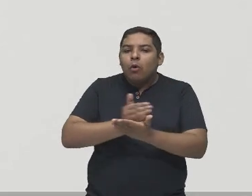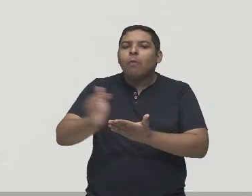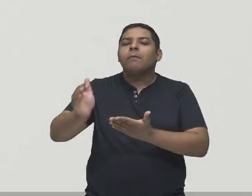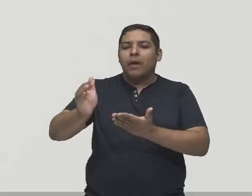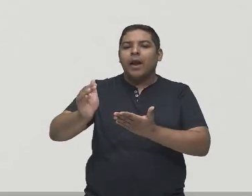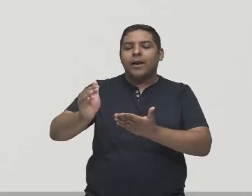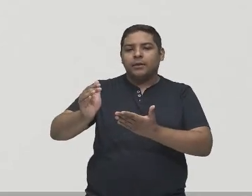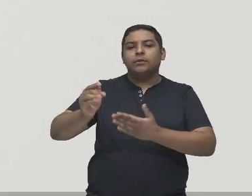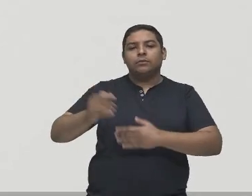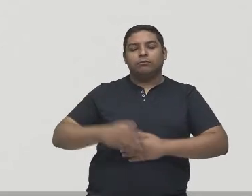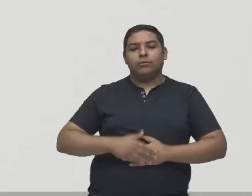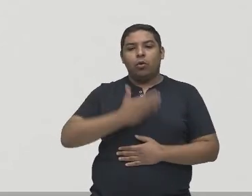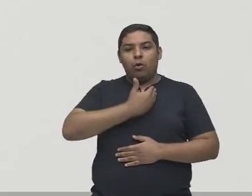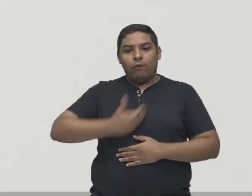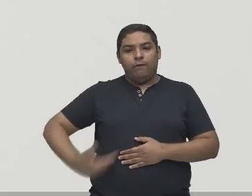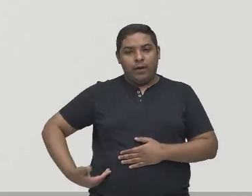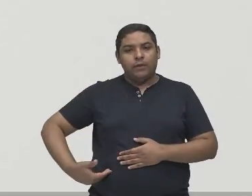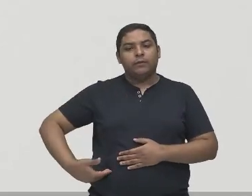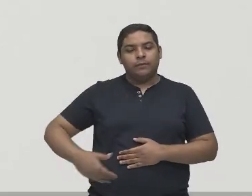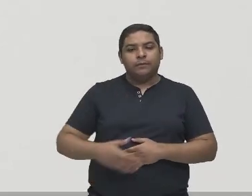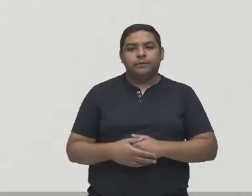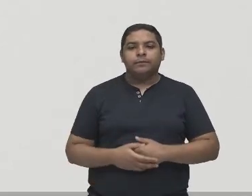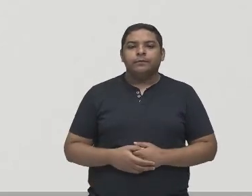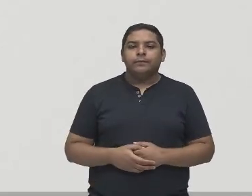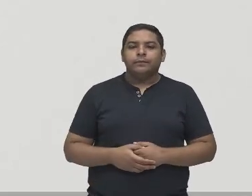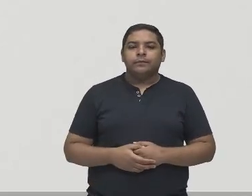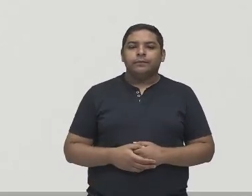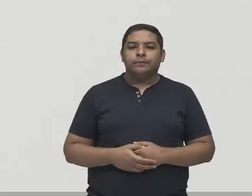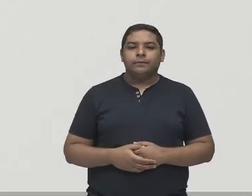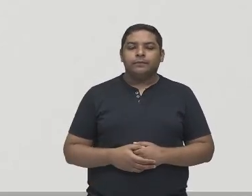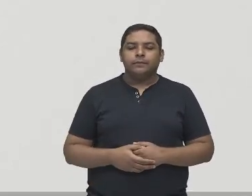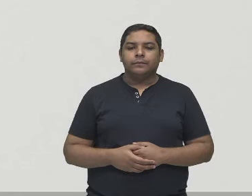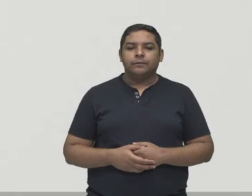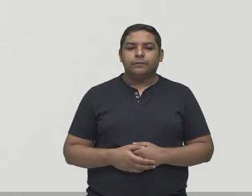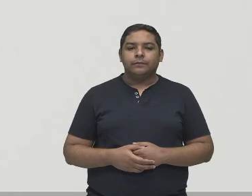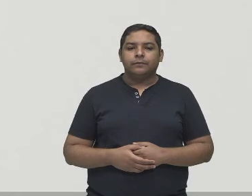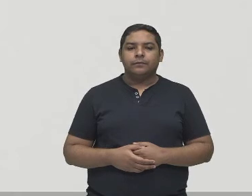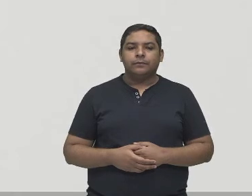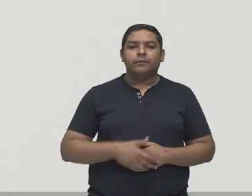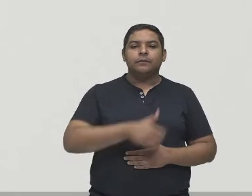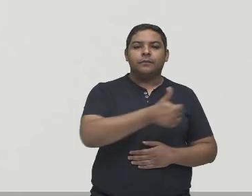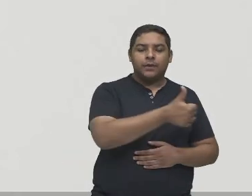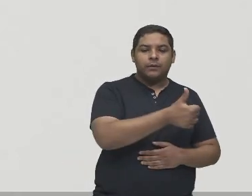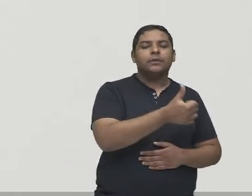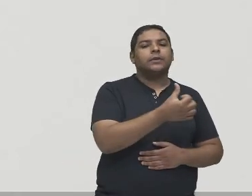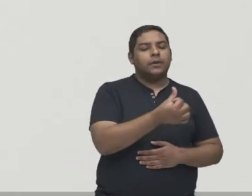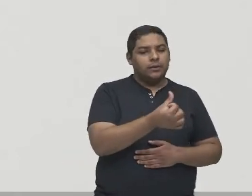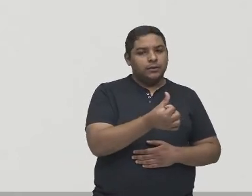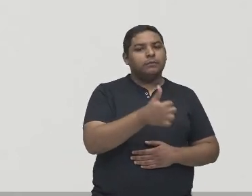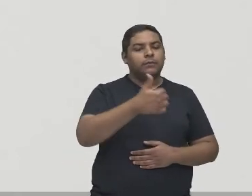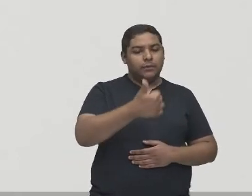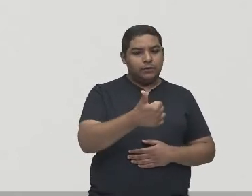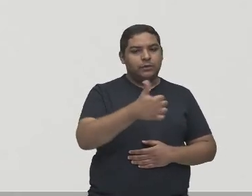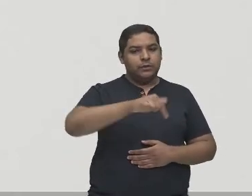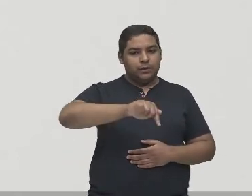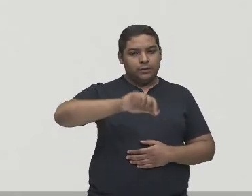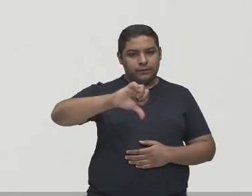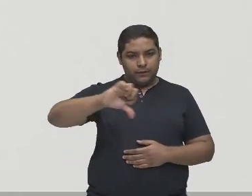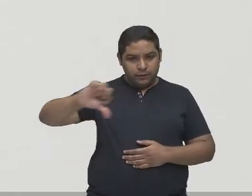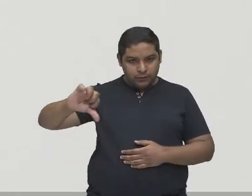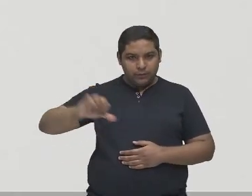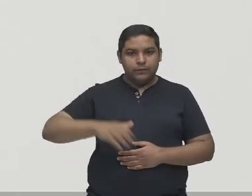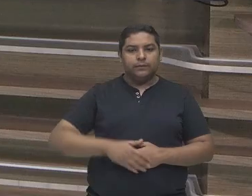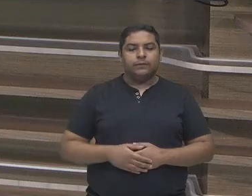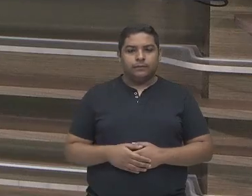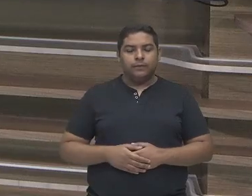antigo regime. Lembrem-se que o processo revolucionário francês ele vai até 1799 e ele é dividido em 3